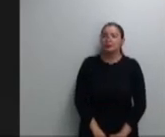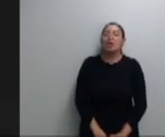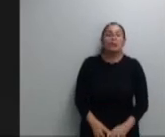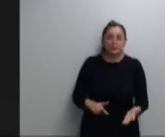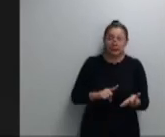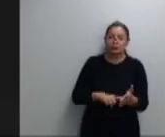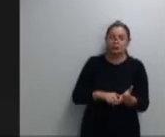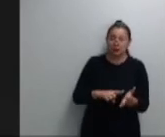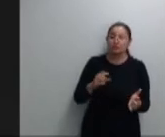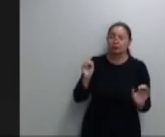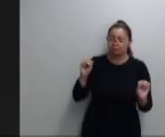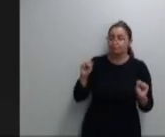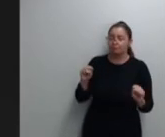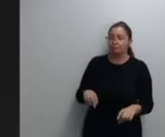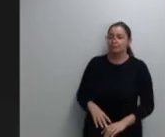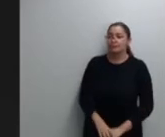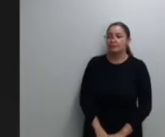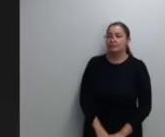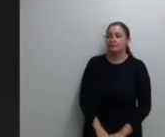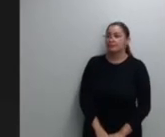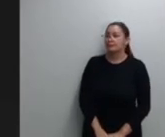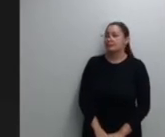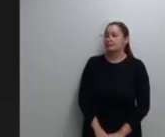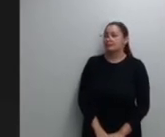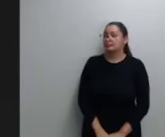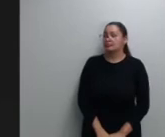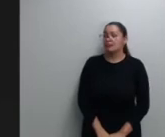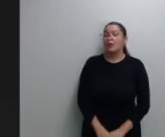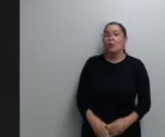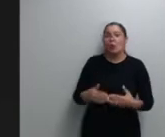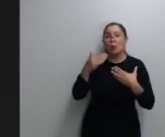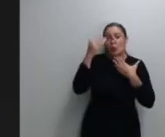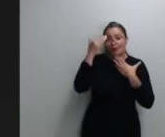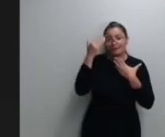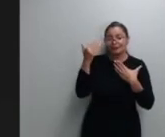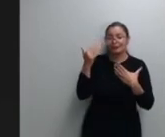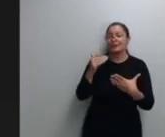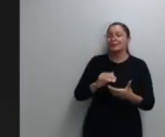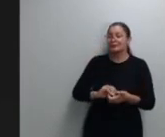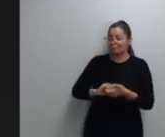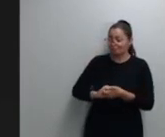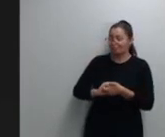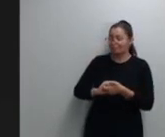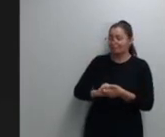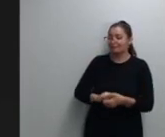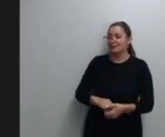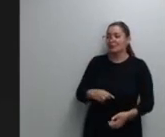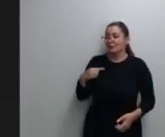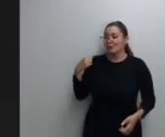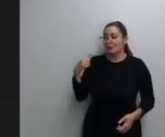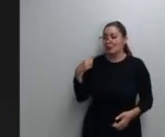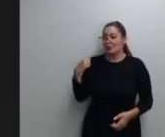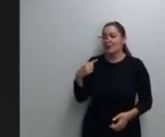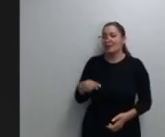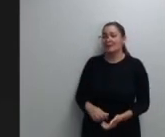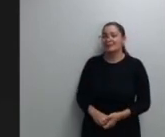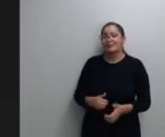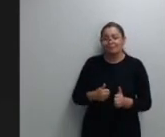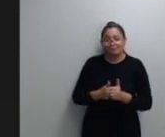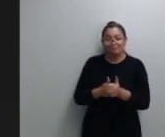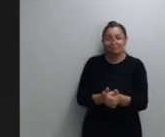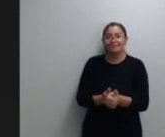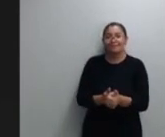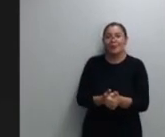também. Bem, então, eu agradeço a colaboração dos ilustres advogados e, na sequência, passo a